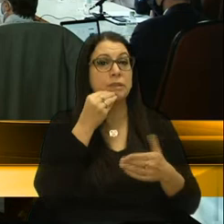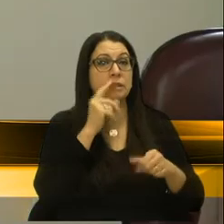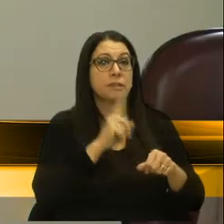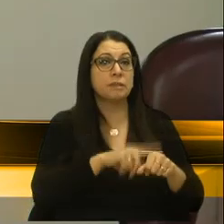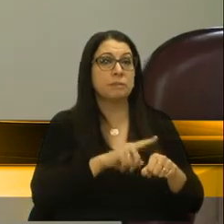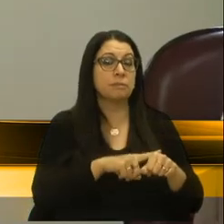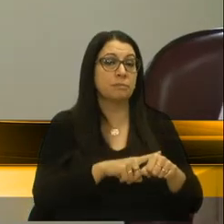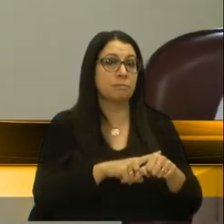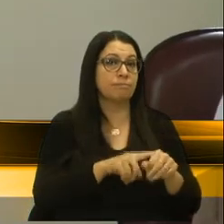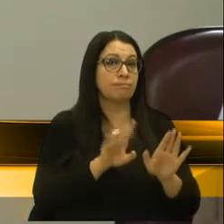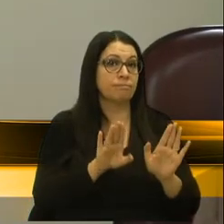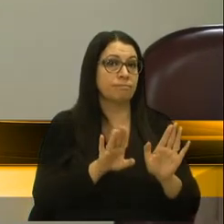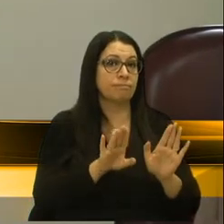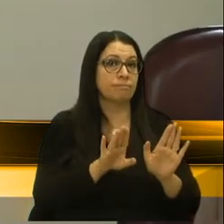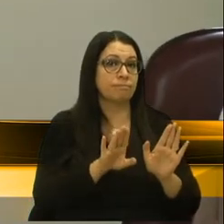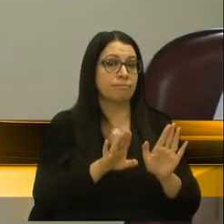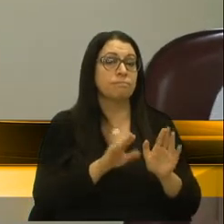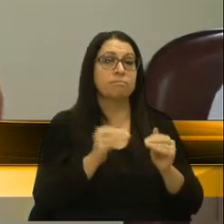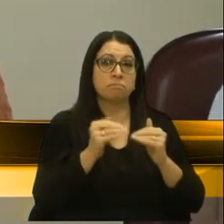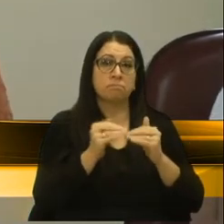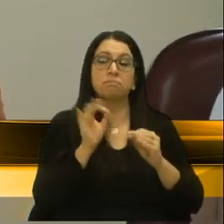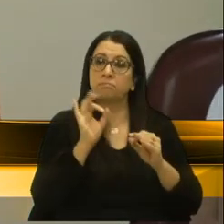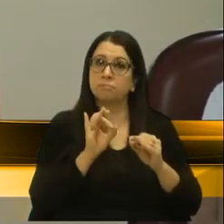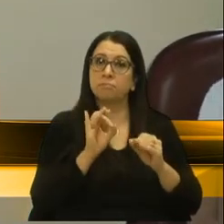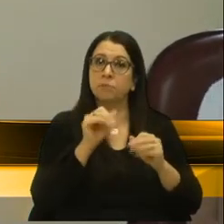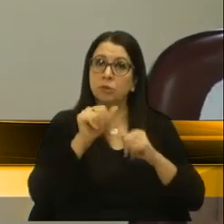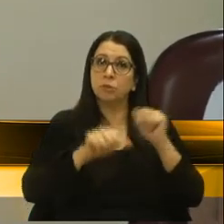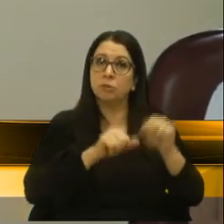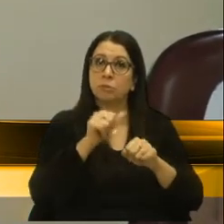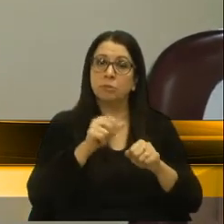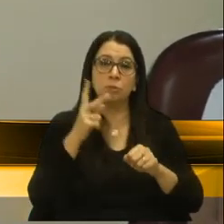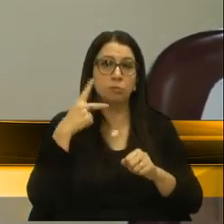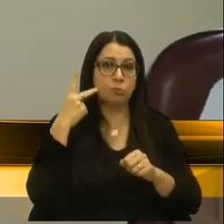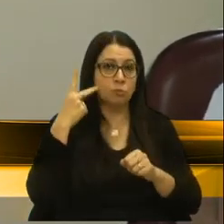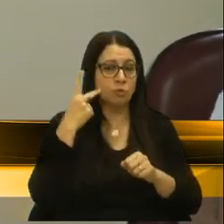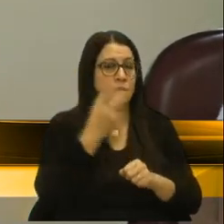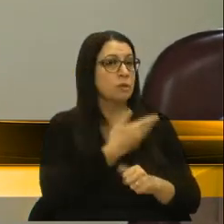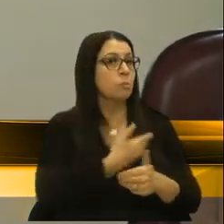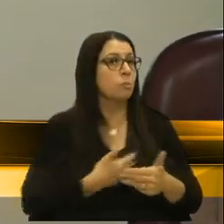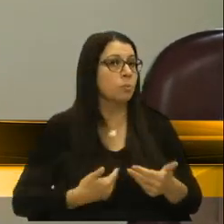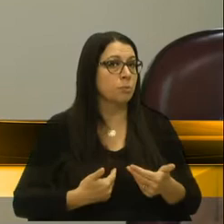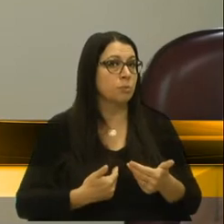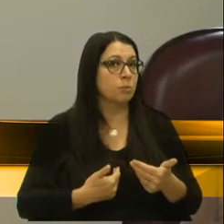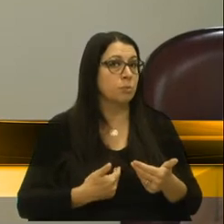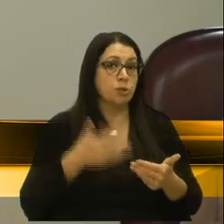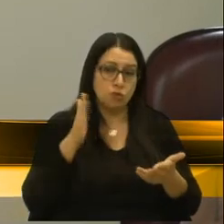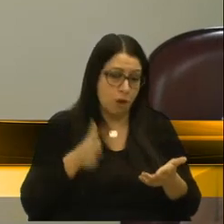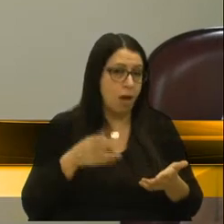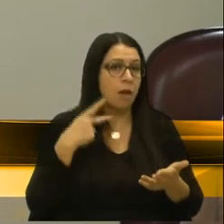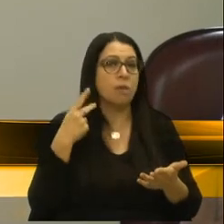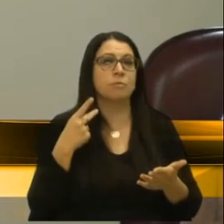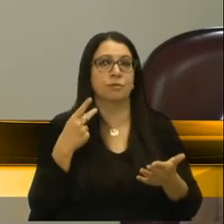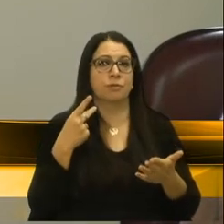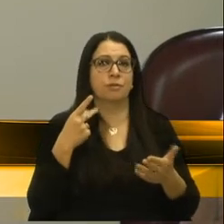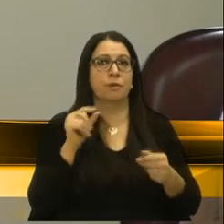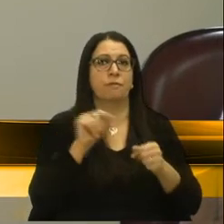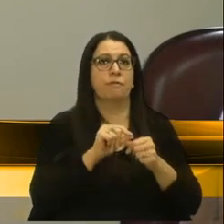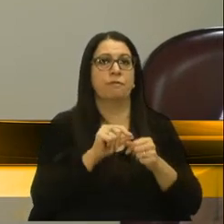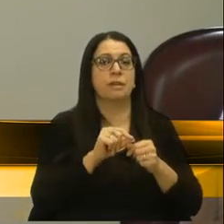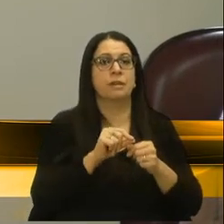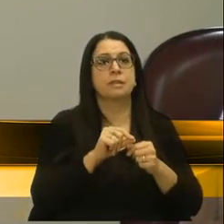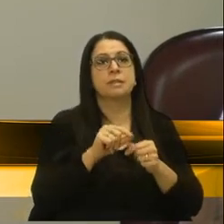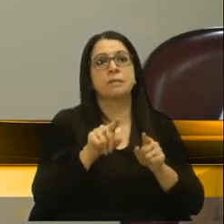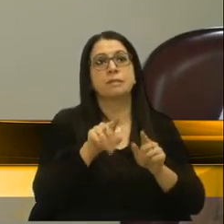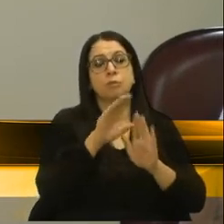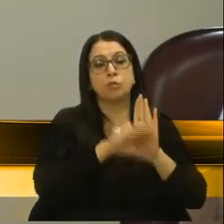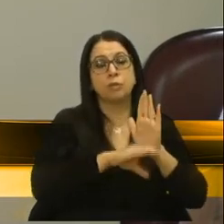eu, de pleno acordo, a gente precisa transformar isso em política pública, porque já é política, já faz parte da Base Nacional